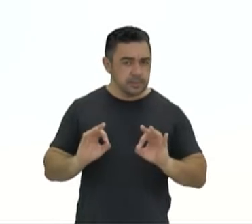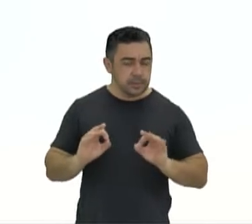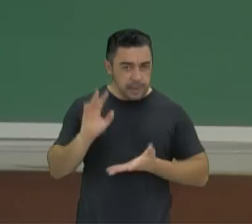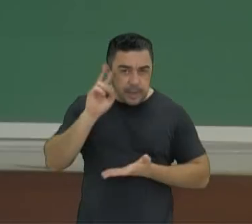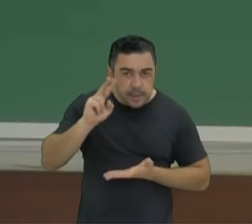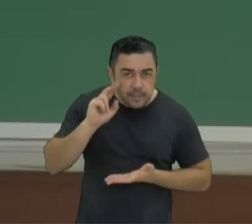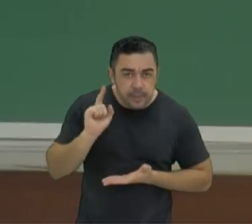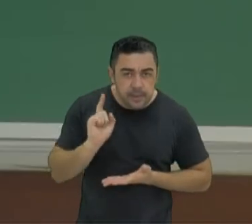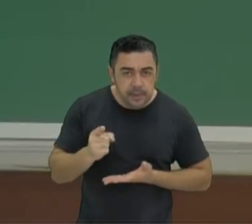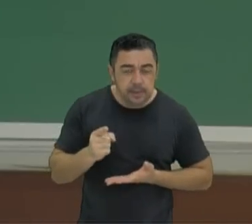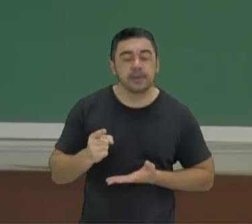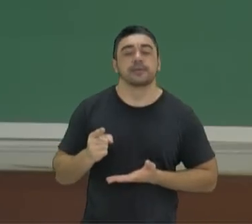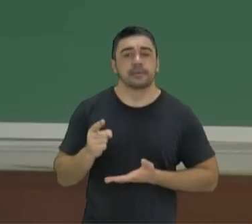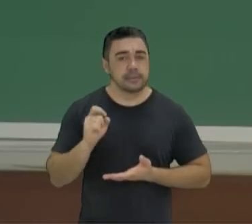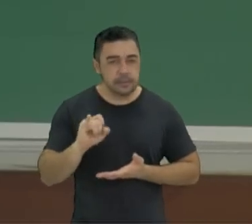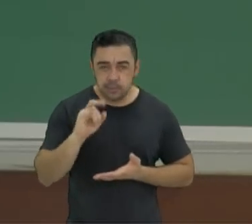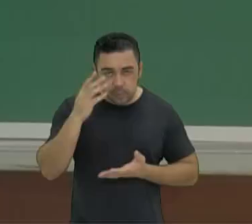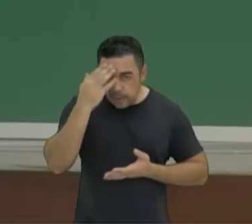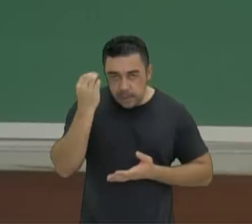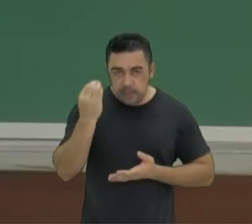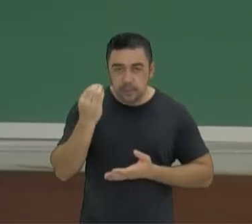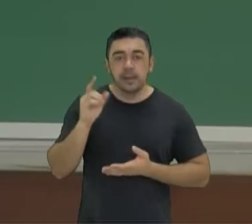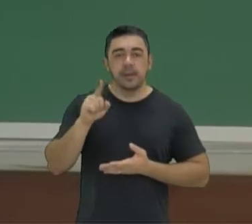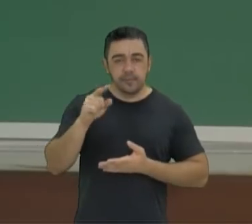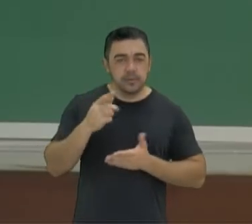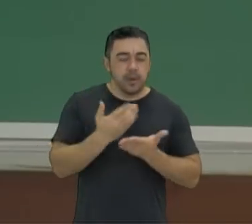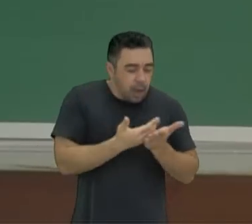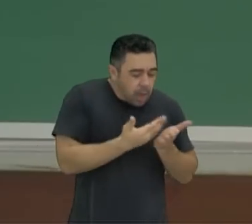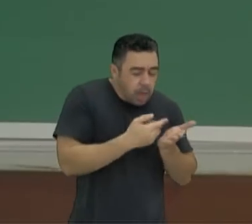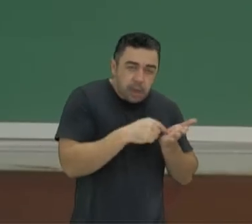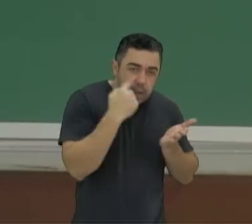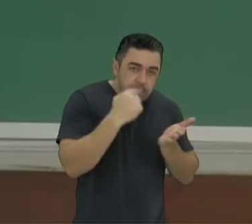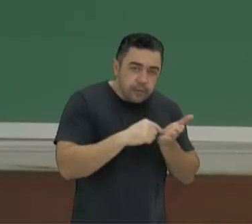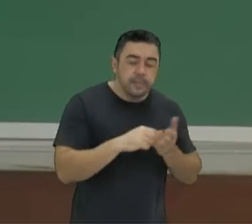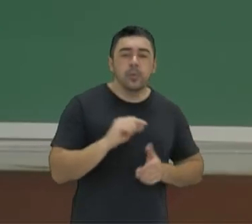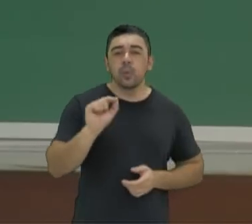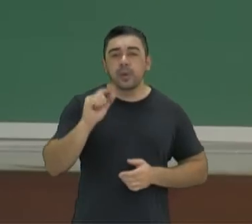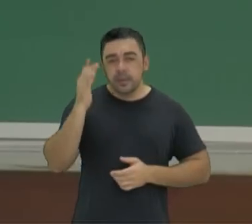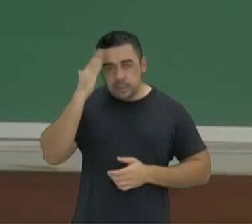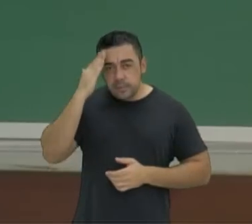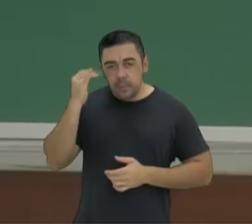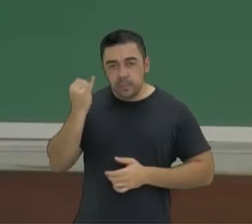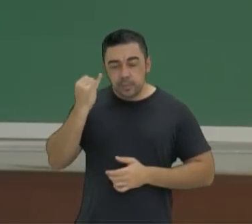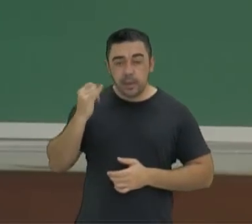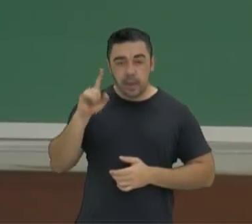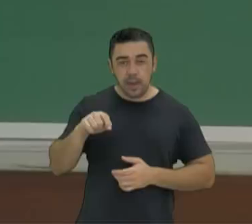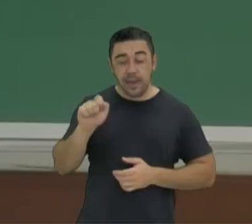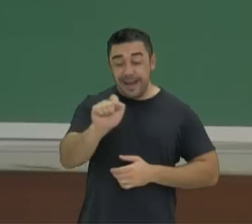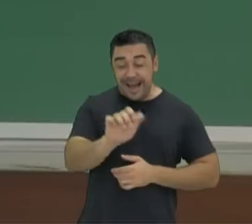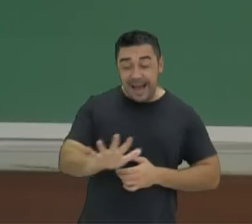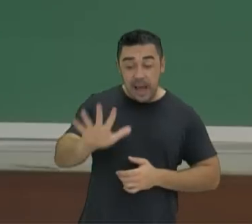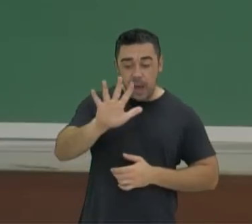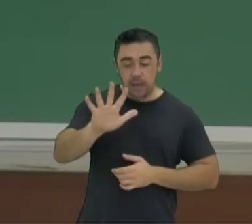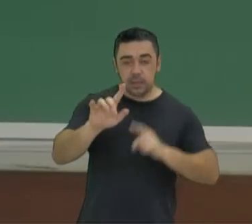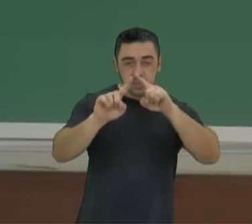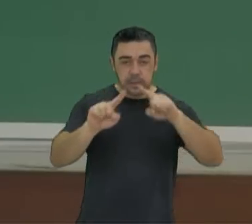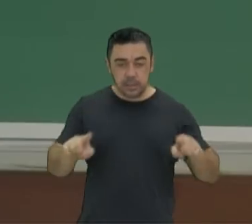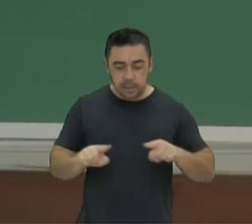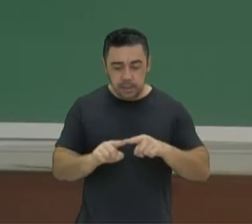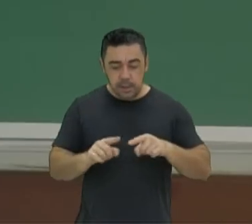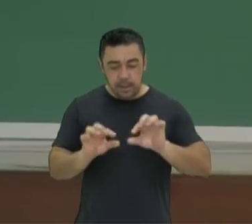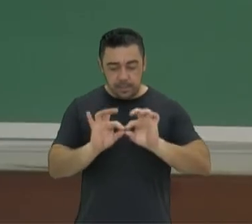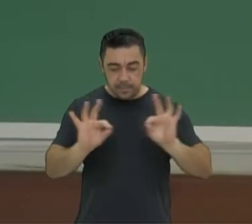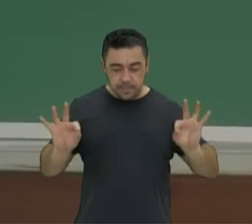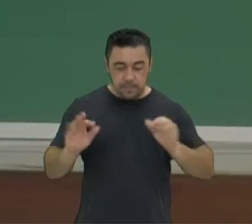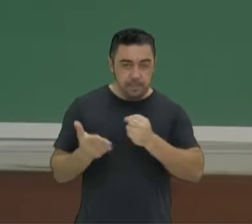Se não estão, busquem lá as anotações de vocês. Mas o que eu tenho que ter de importante? Que a área do triângulo é a base, vezes a